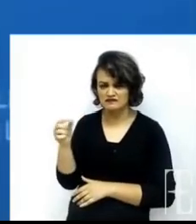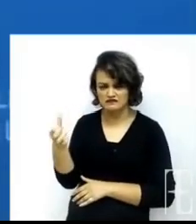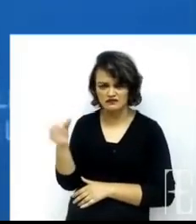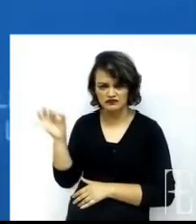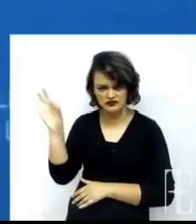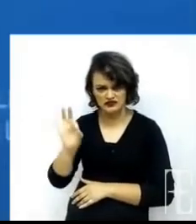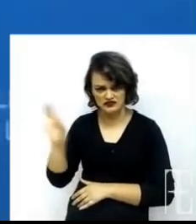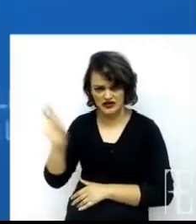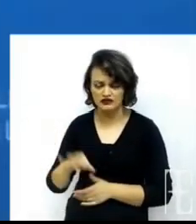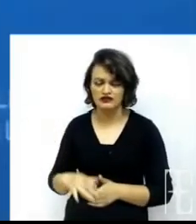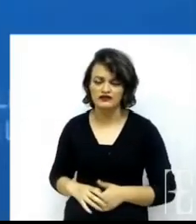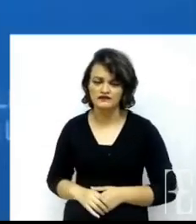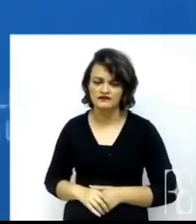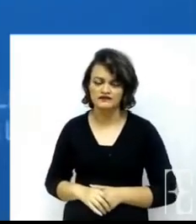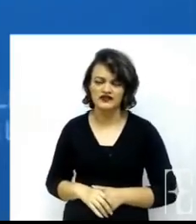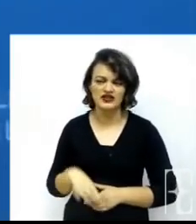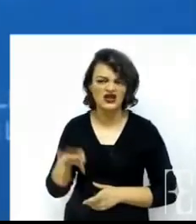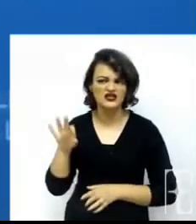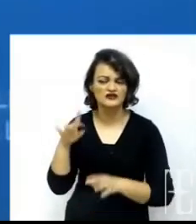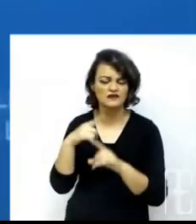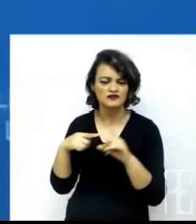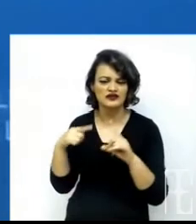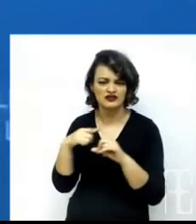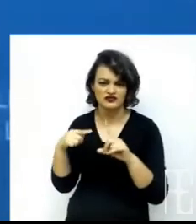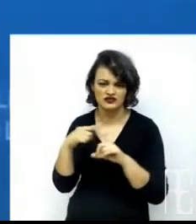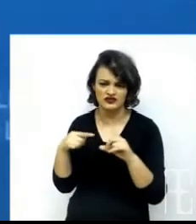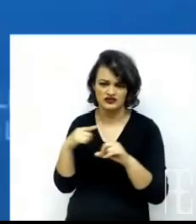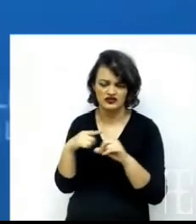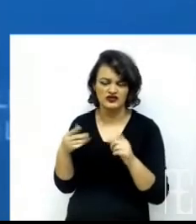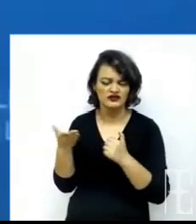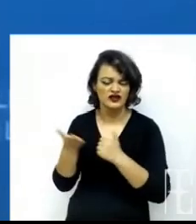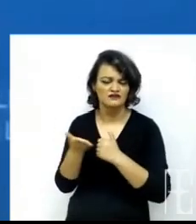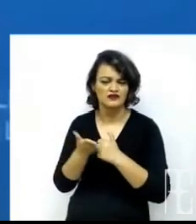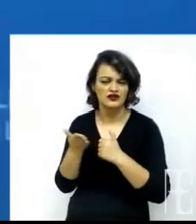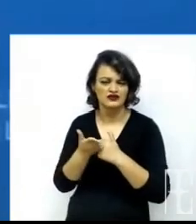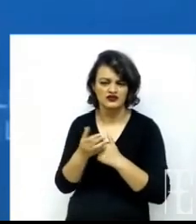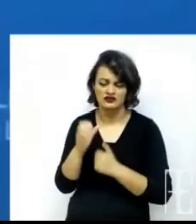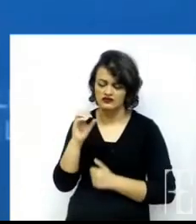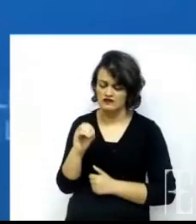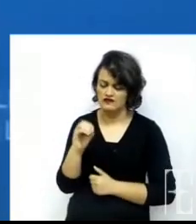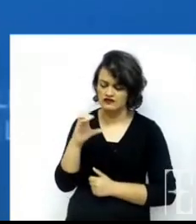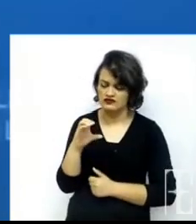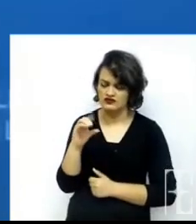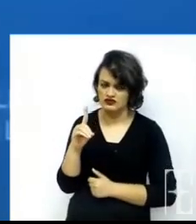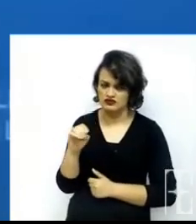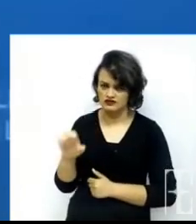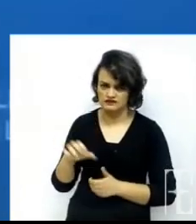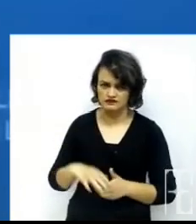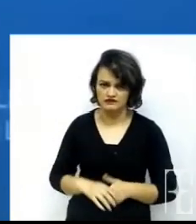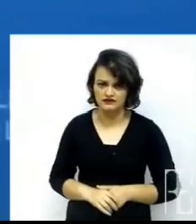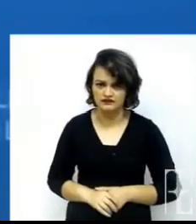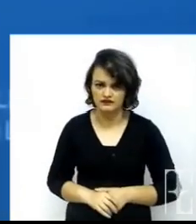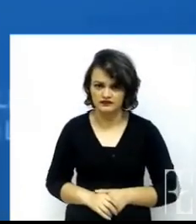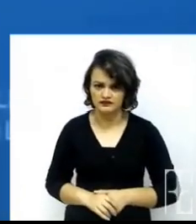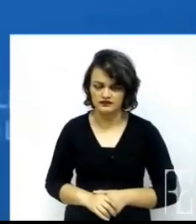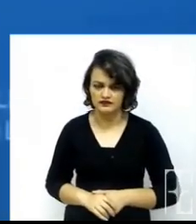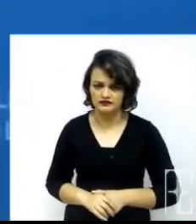é apenas a metade da média da OCDE, que é de